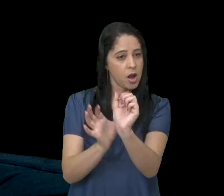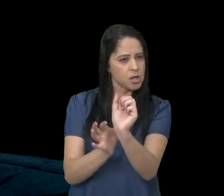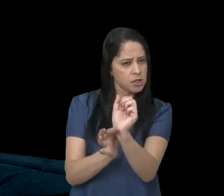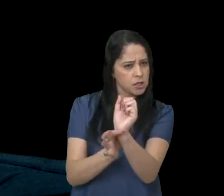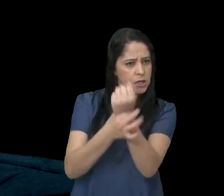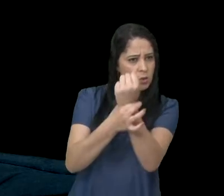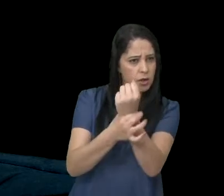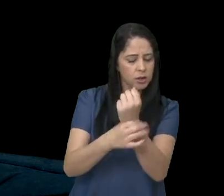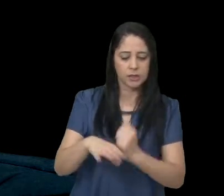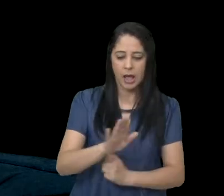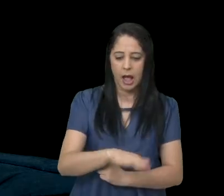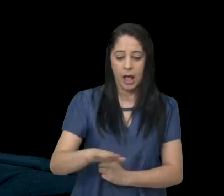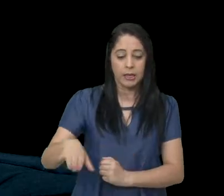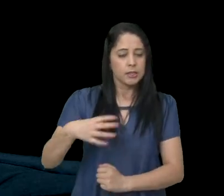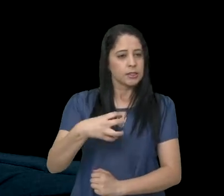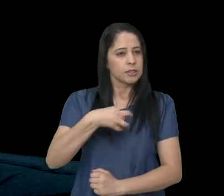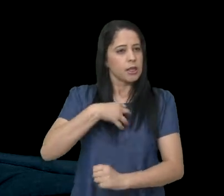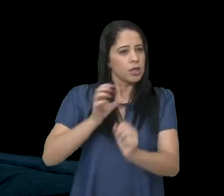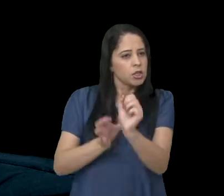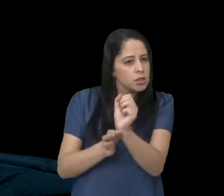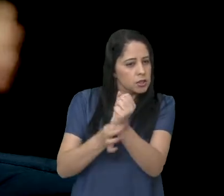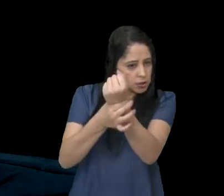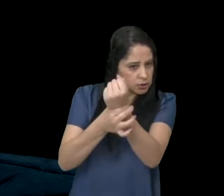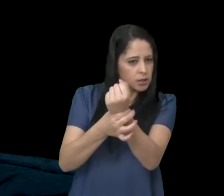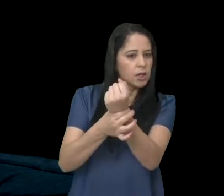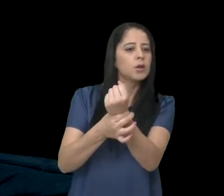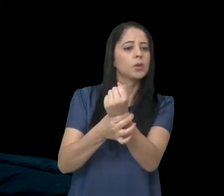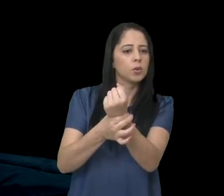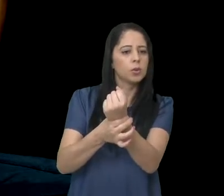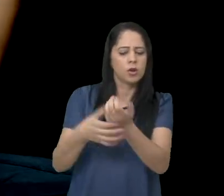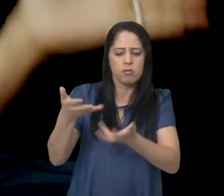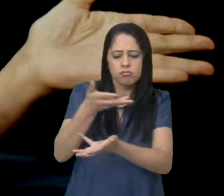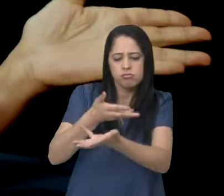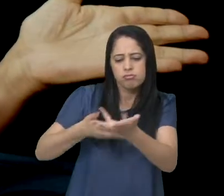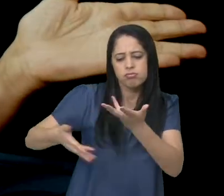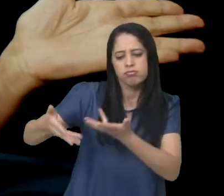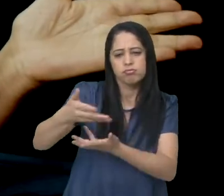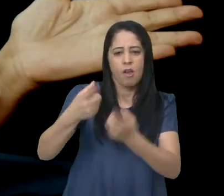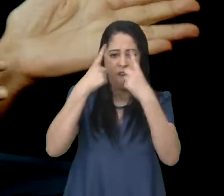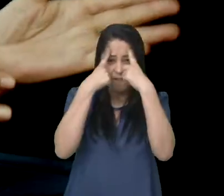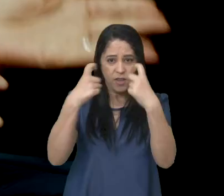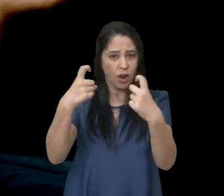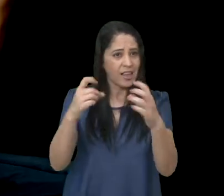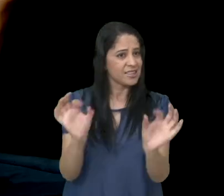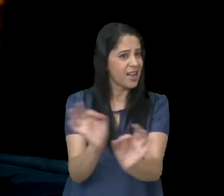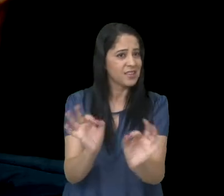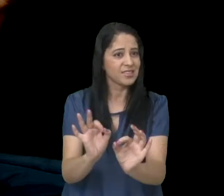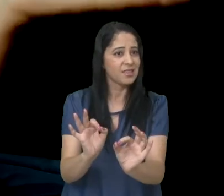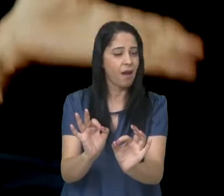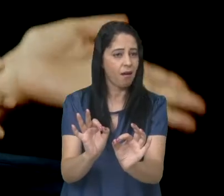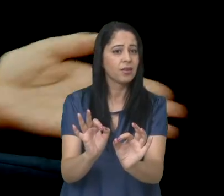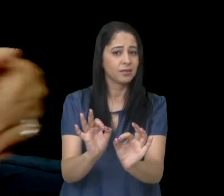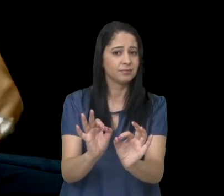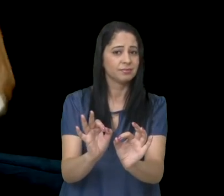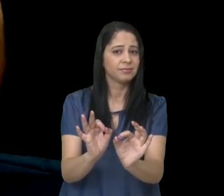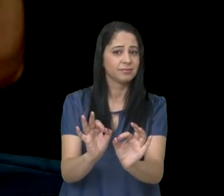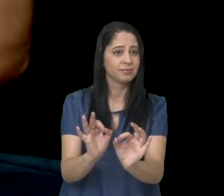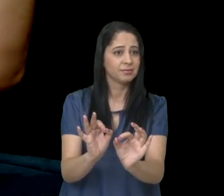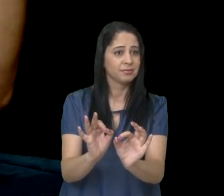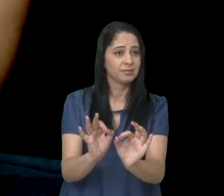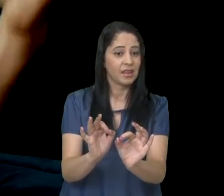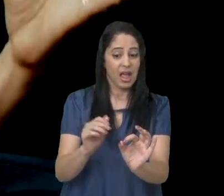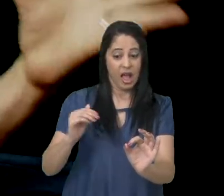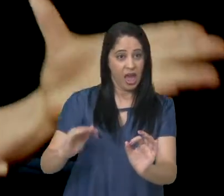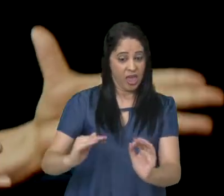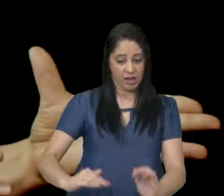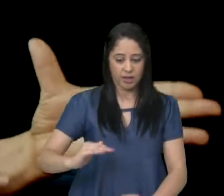a criança que está ali convive com um lar que não tem violência, ela vai